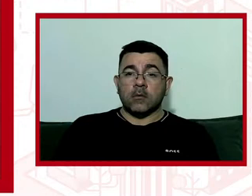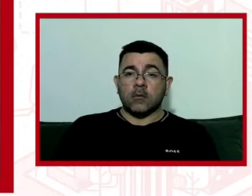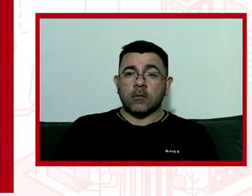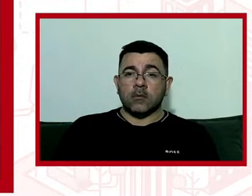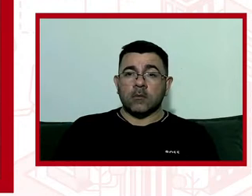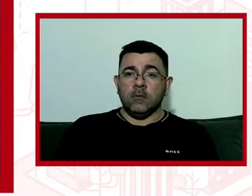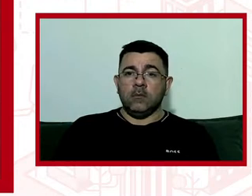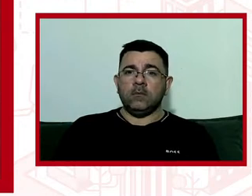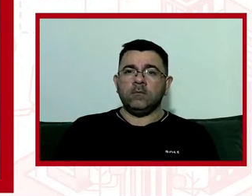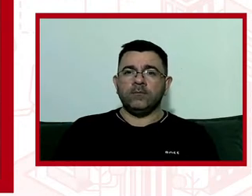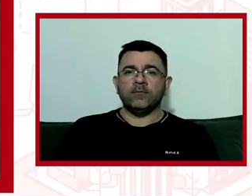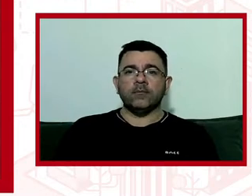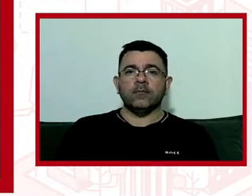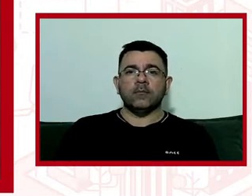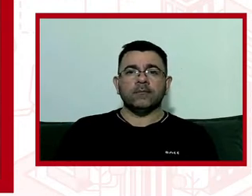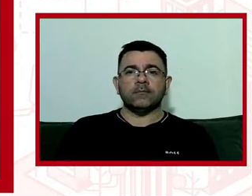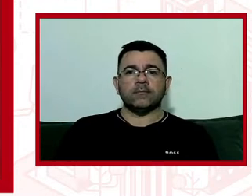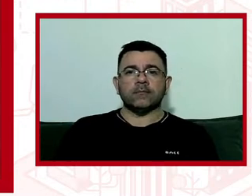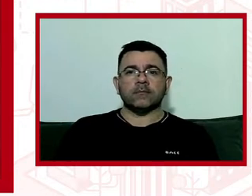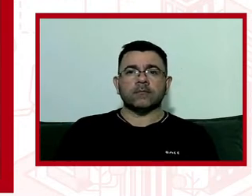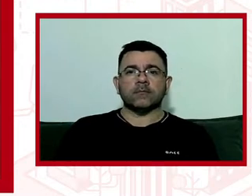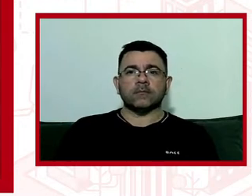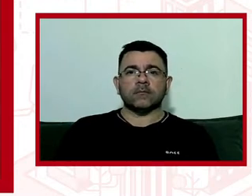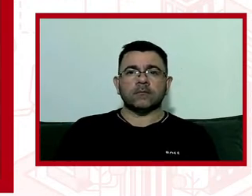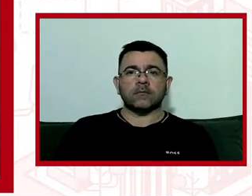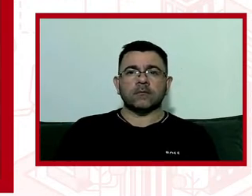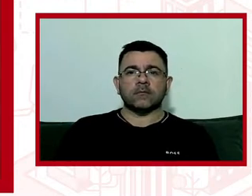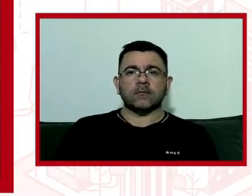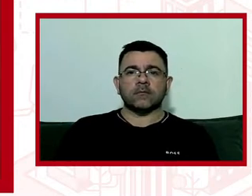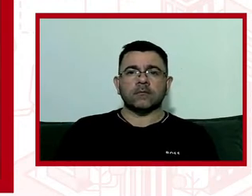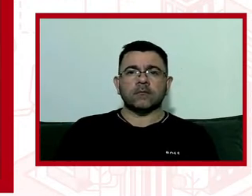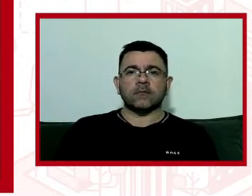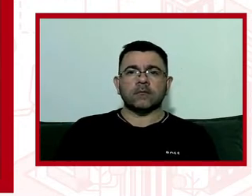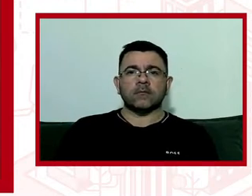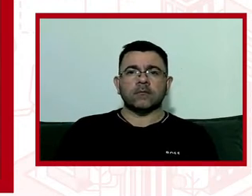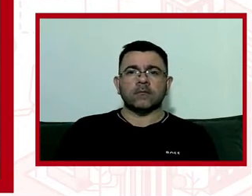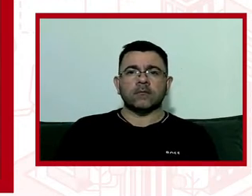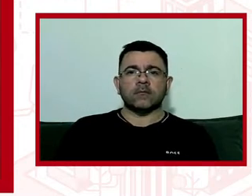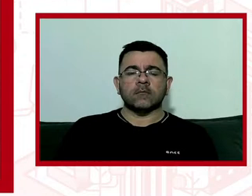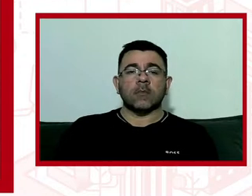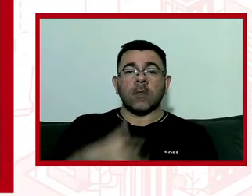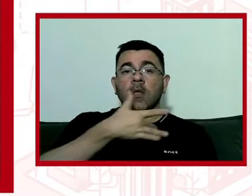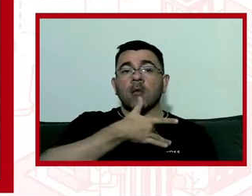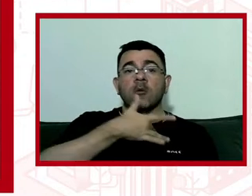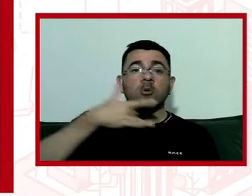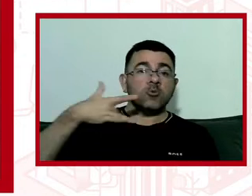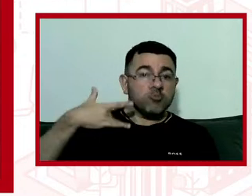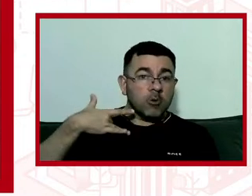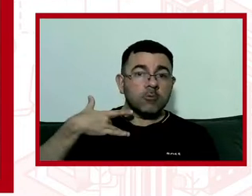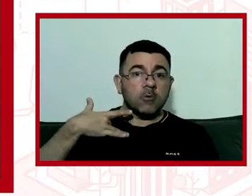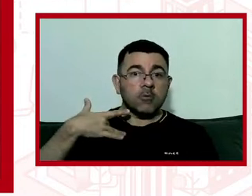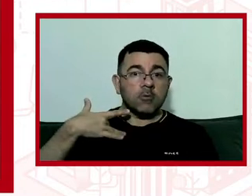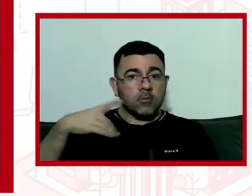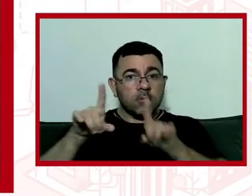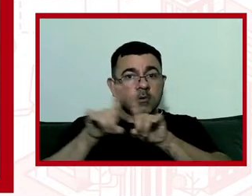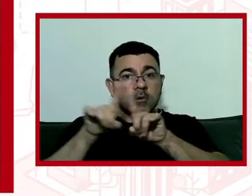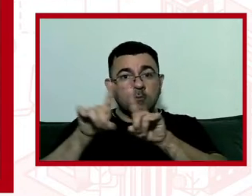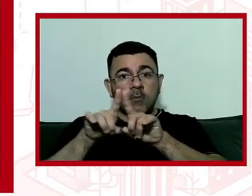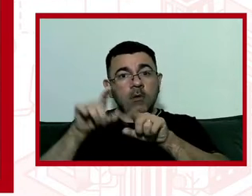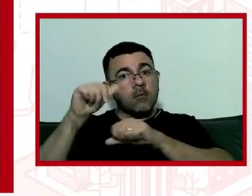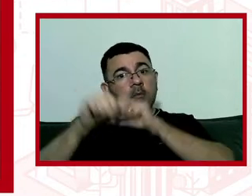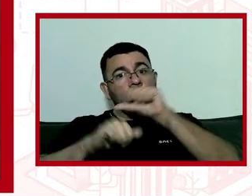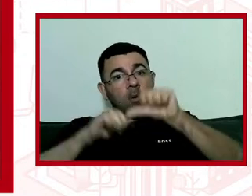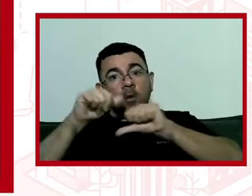a a as pessoas eh E na saúde eh Foi uma mudança Nossa também aí que não